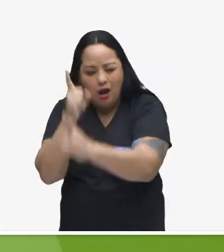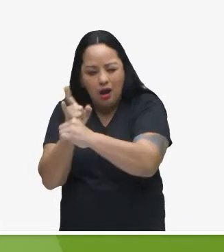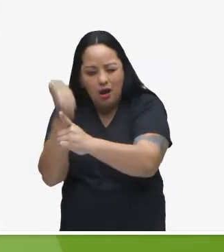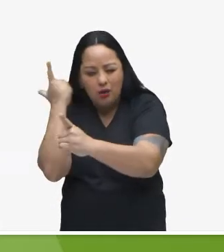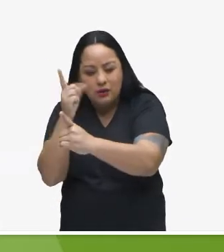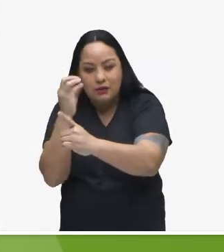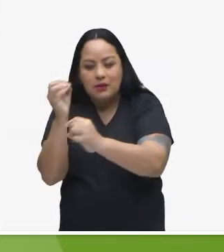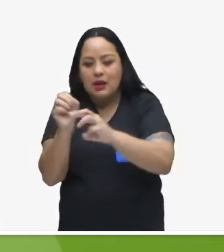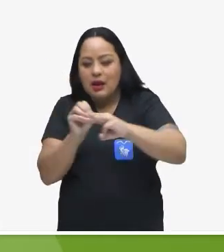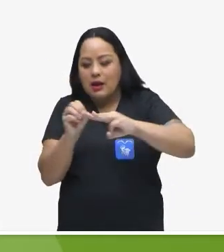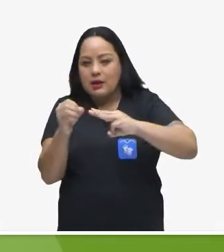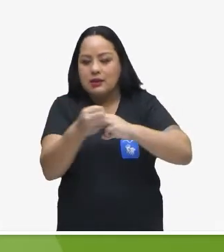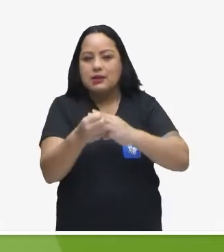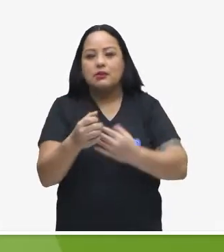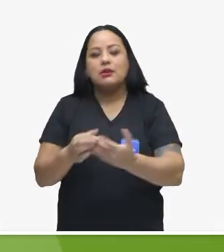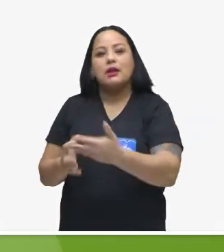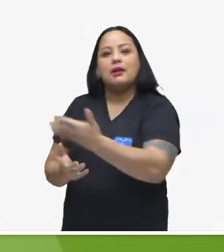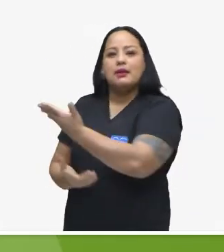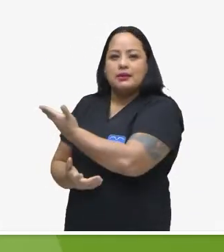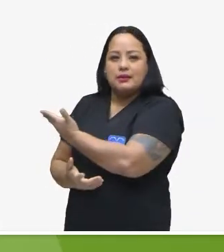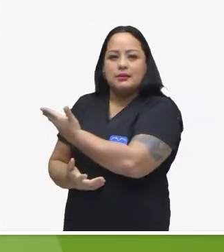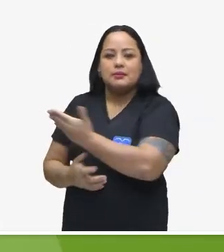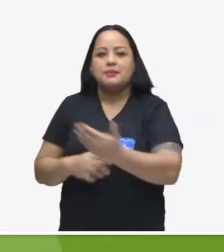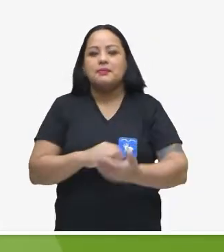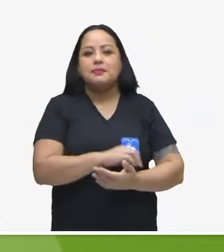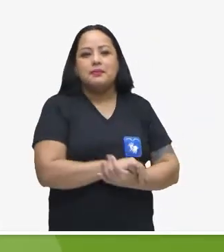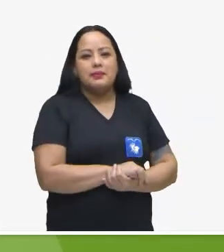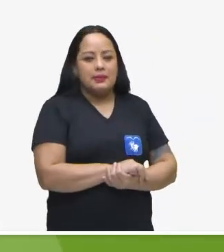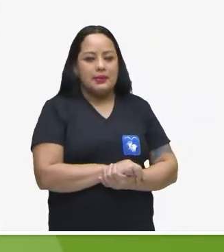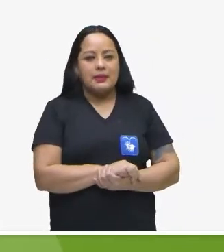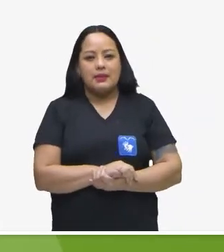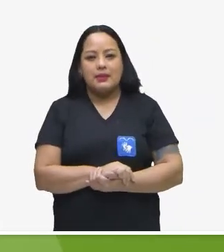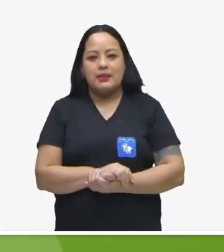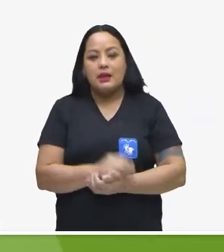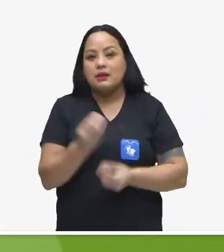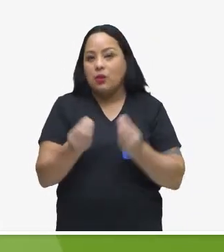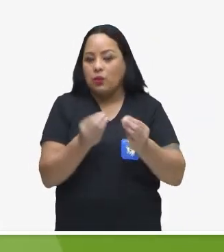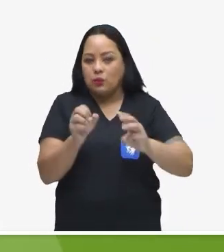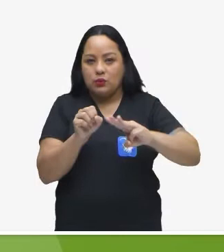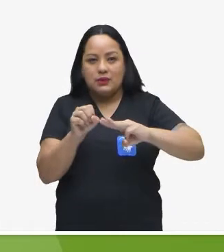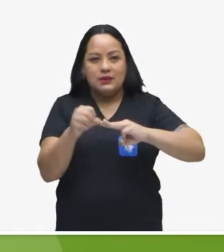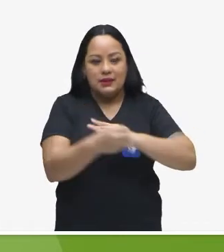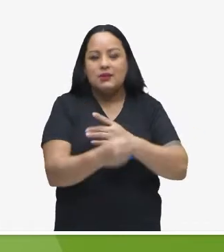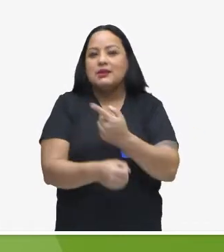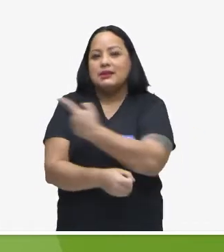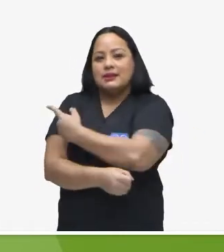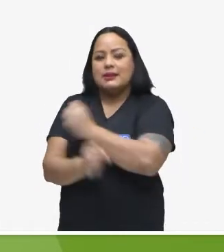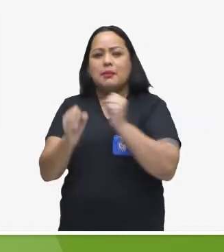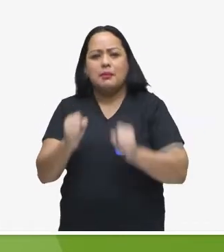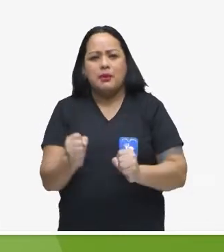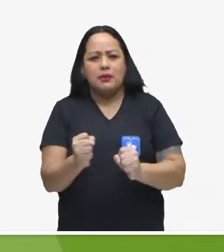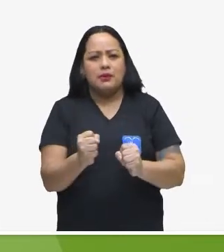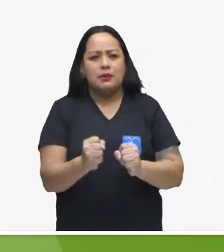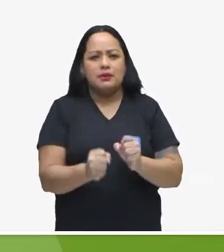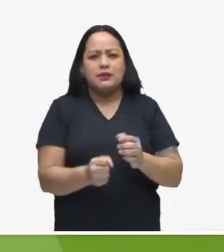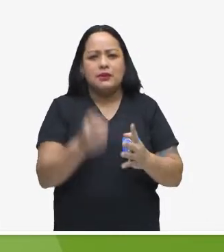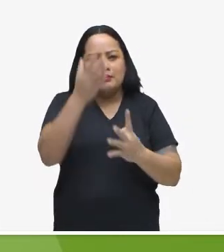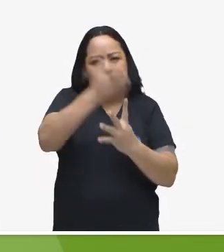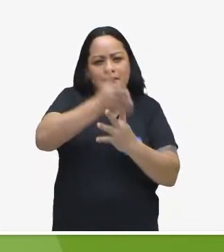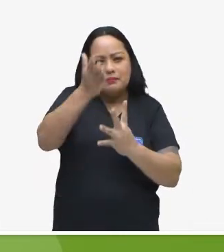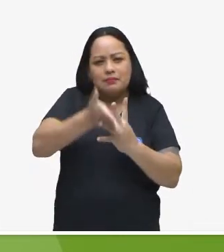essas células aqui de cebola, tá ok? Então, aqui são células, a gente pode ver elas bem divididas, né?